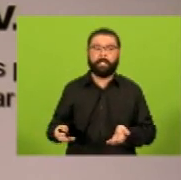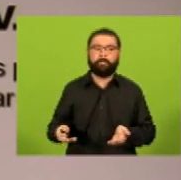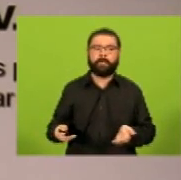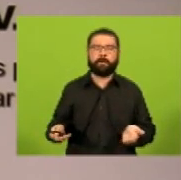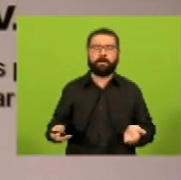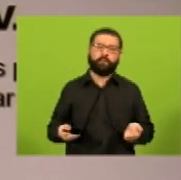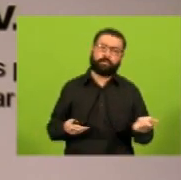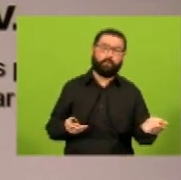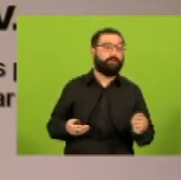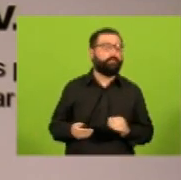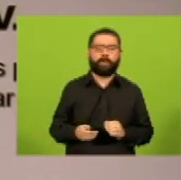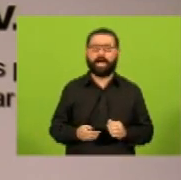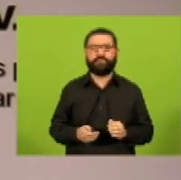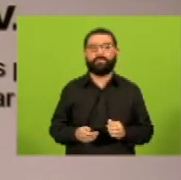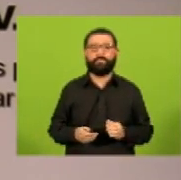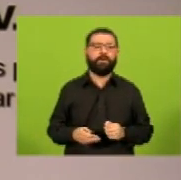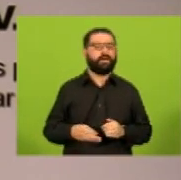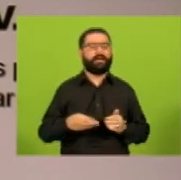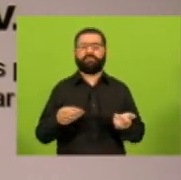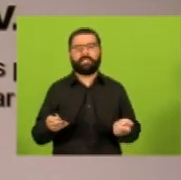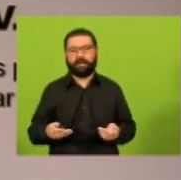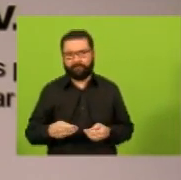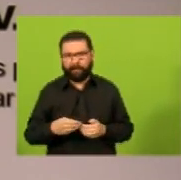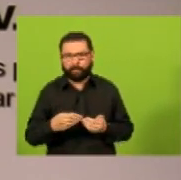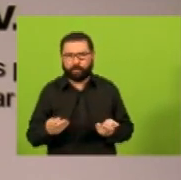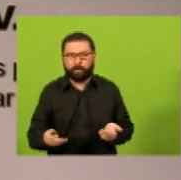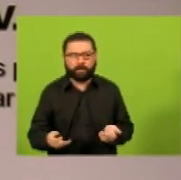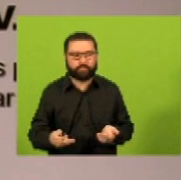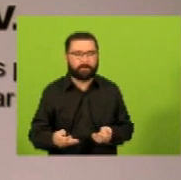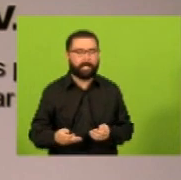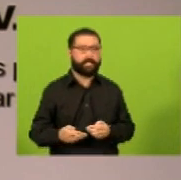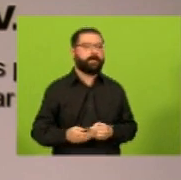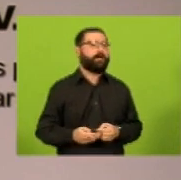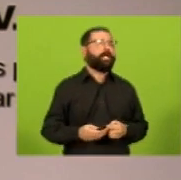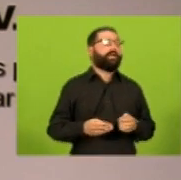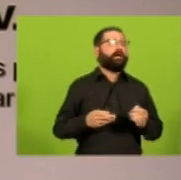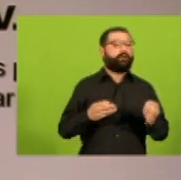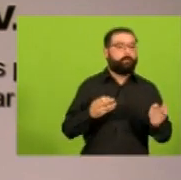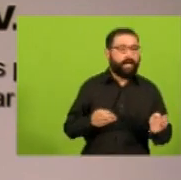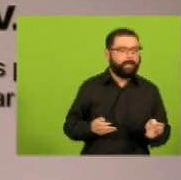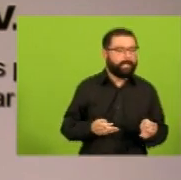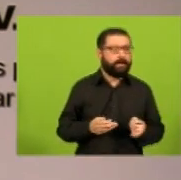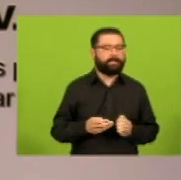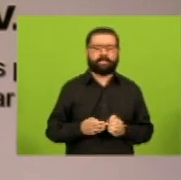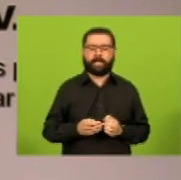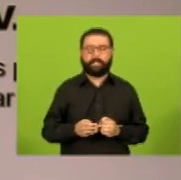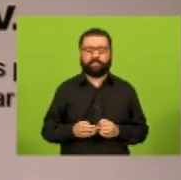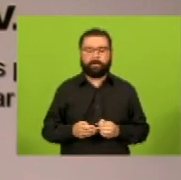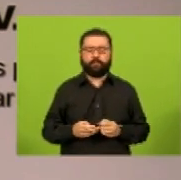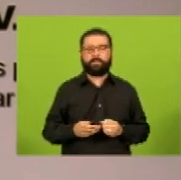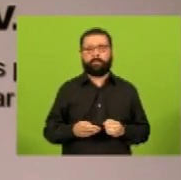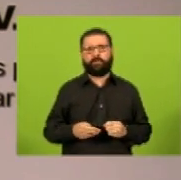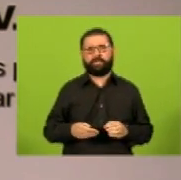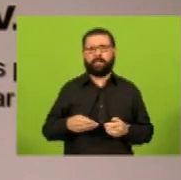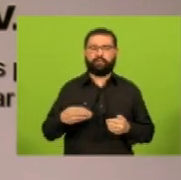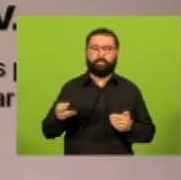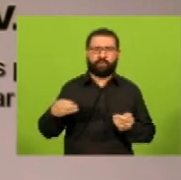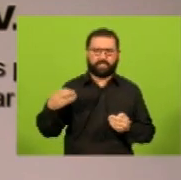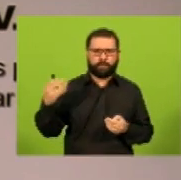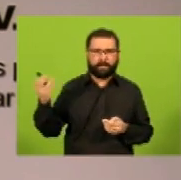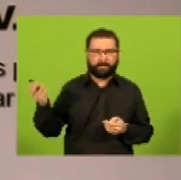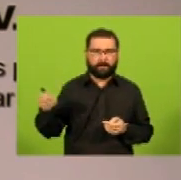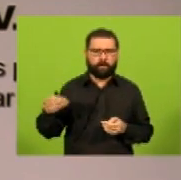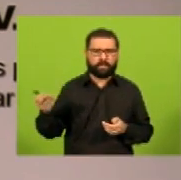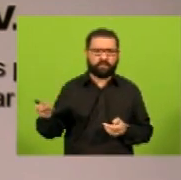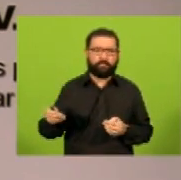bico de cerâmica do que um bico plástico? E aí você tem que ver tudo isso, tá? Entrem nesse site aí que eu mostrei para vocês, como